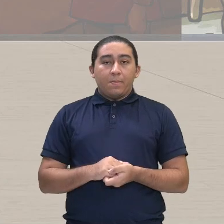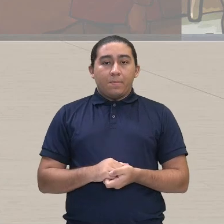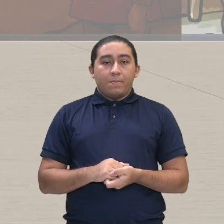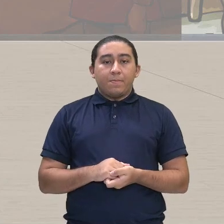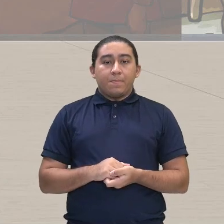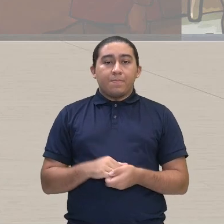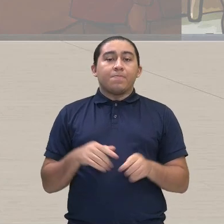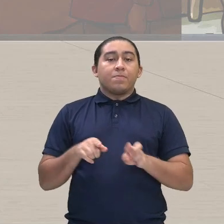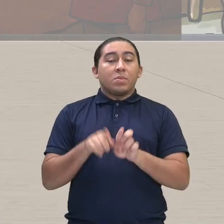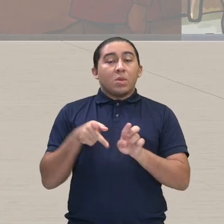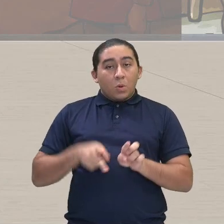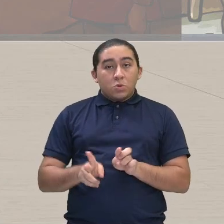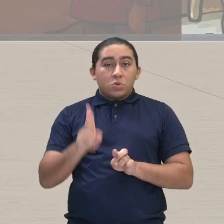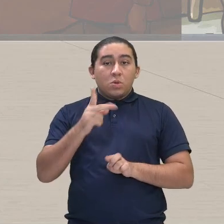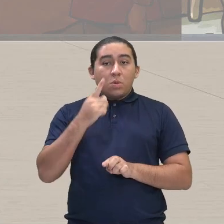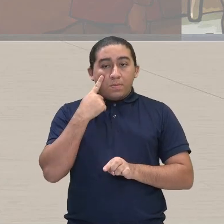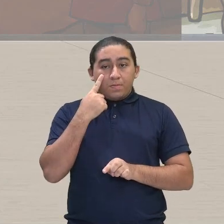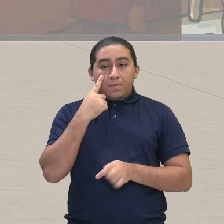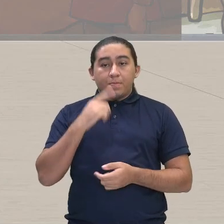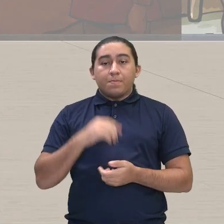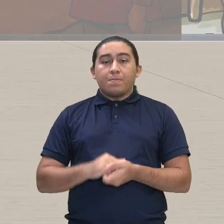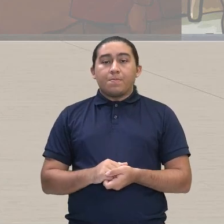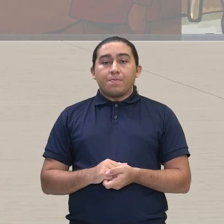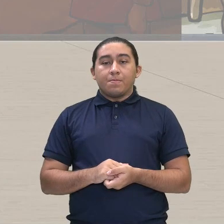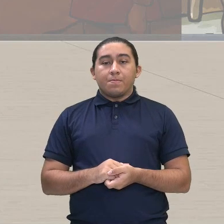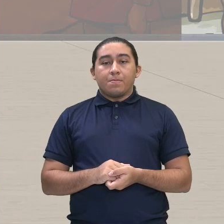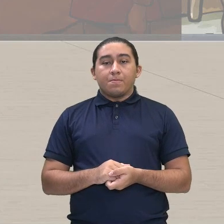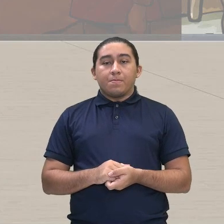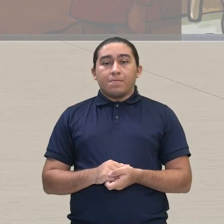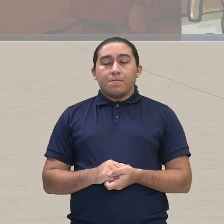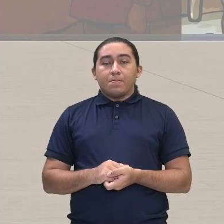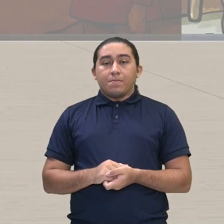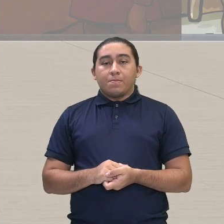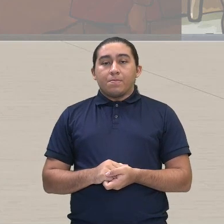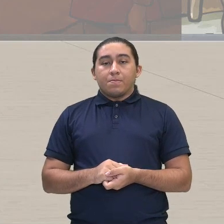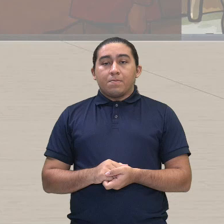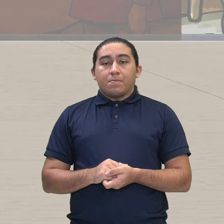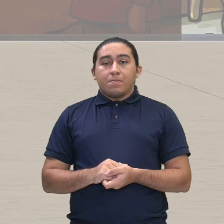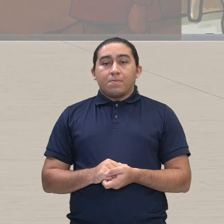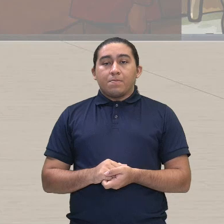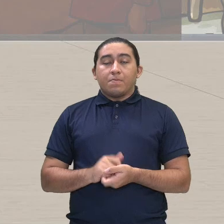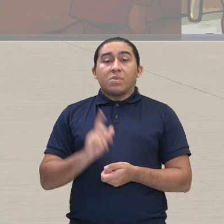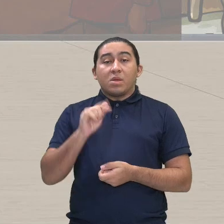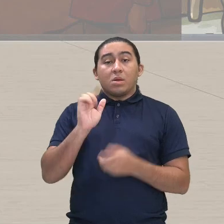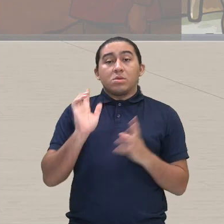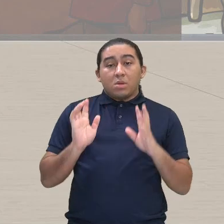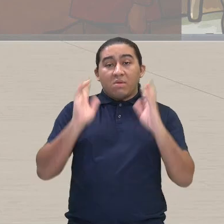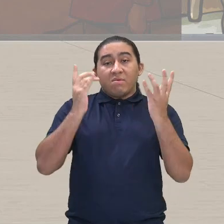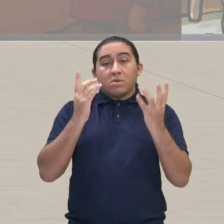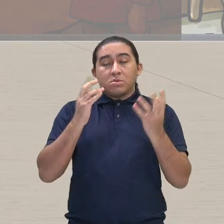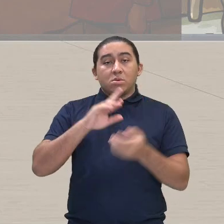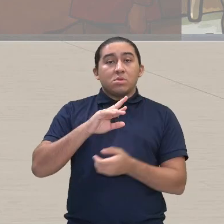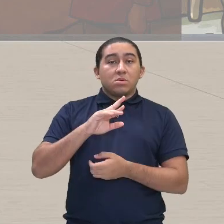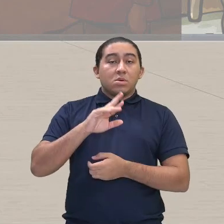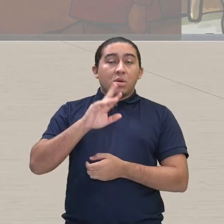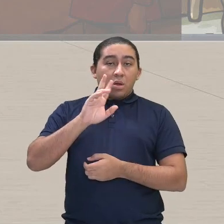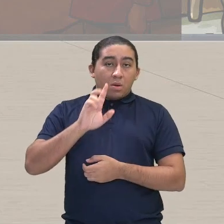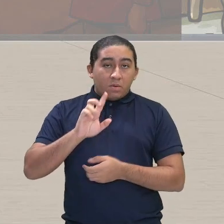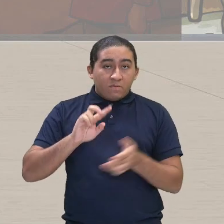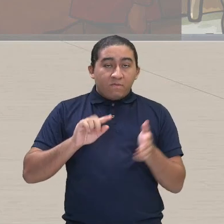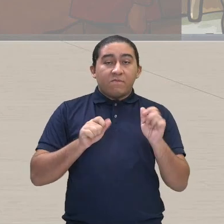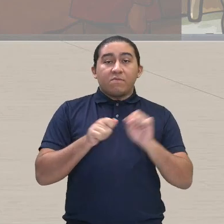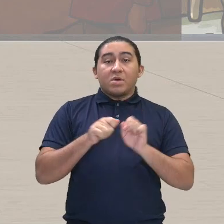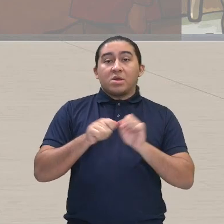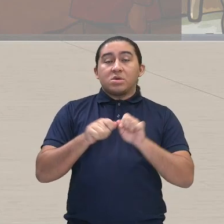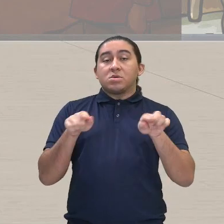Mas continuando, vamos ver o que mais essas feiras tiveram de contribuição. Esses eventos não apenas dinamizaram